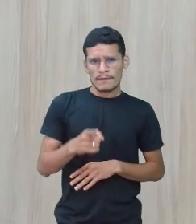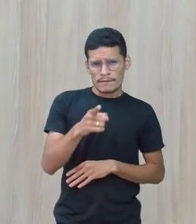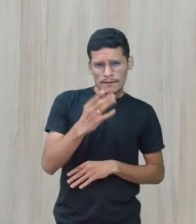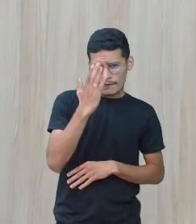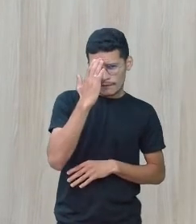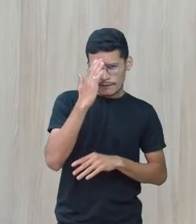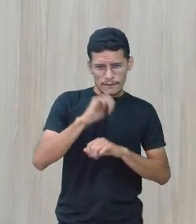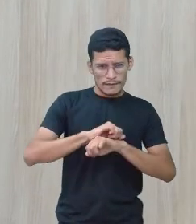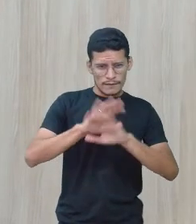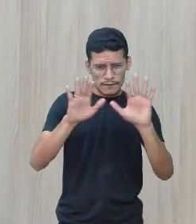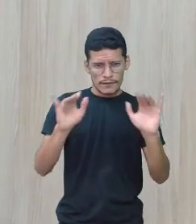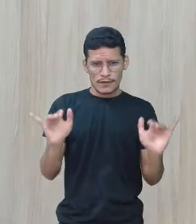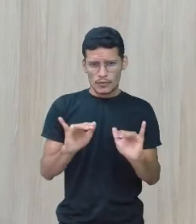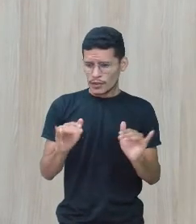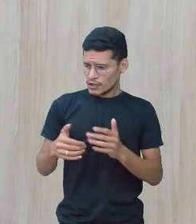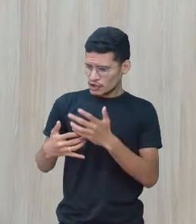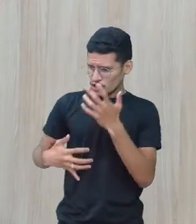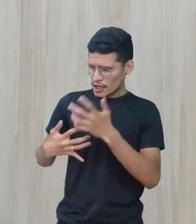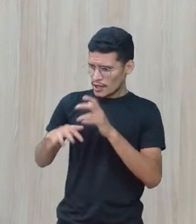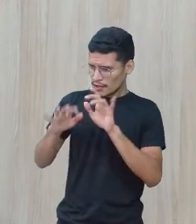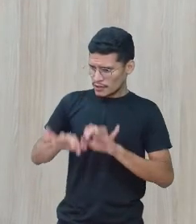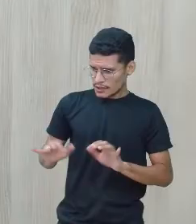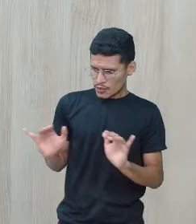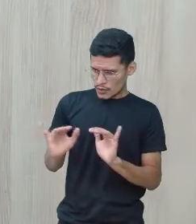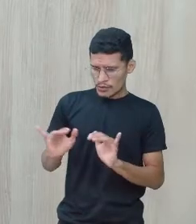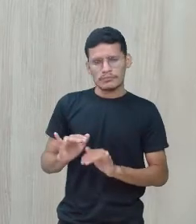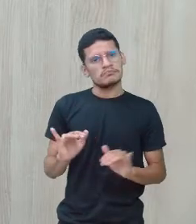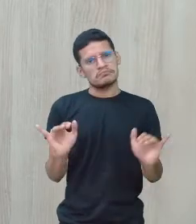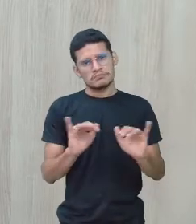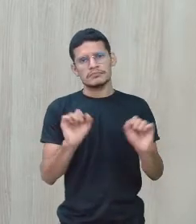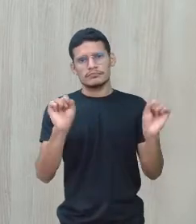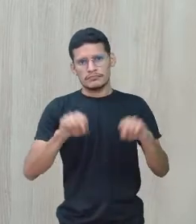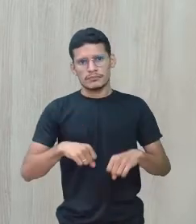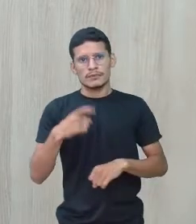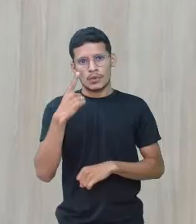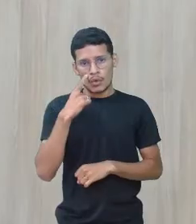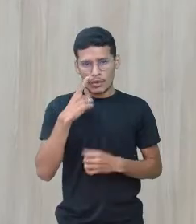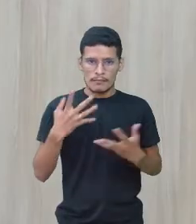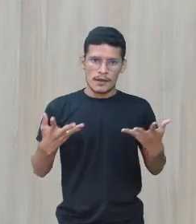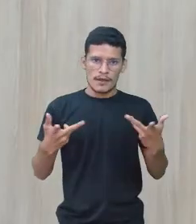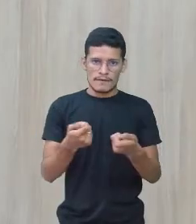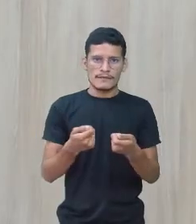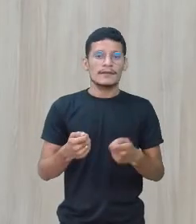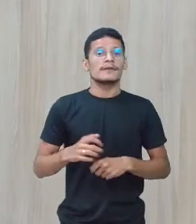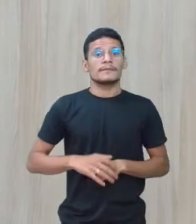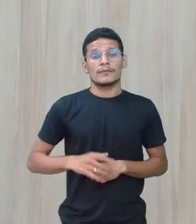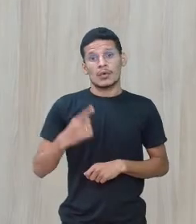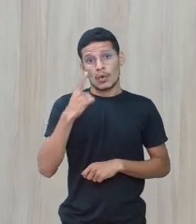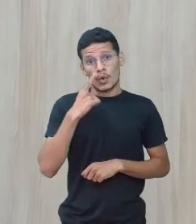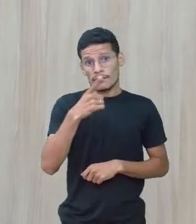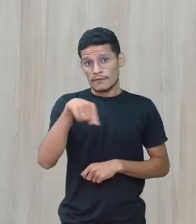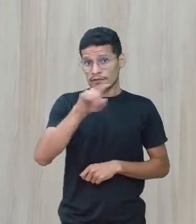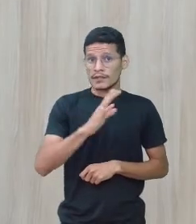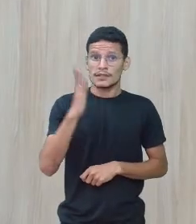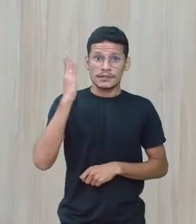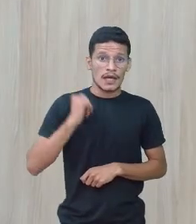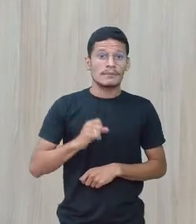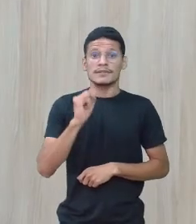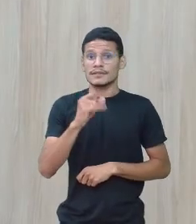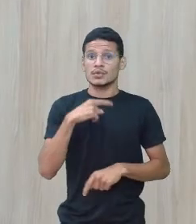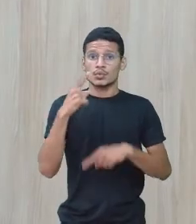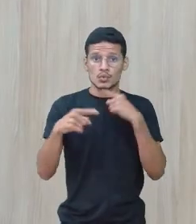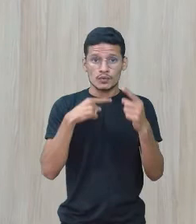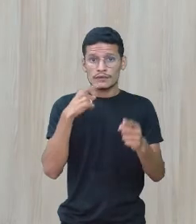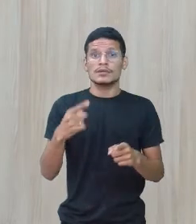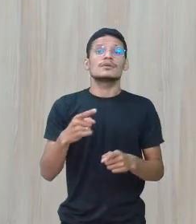tranquilo, gente? No chat, tranquilo, Adri? Tudo tranquilo, Camila. Maravilha, então, excelente. Já sabem que tiver